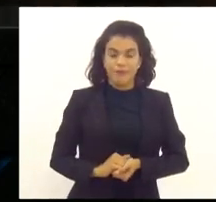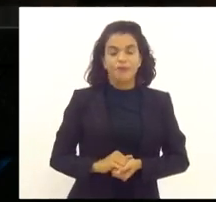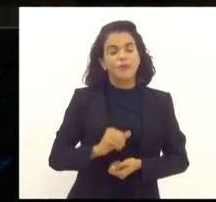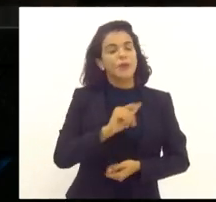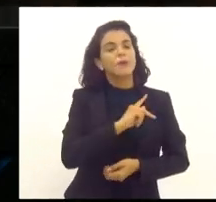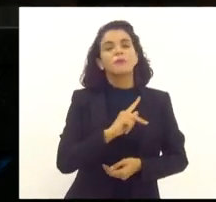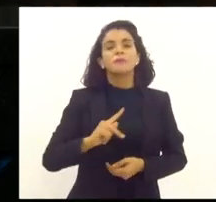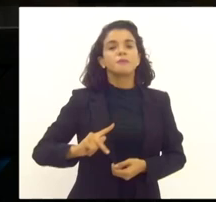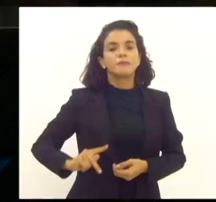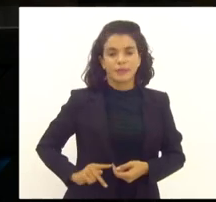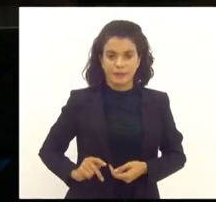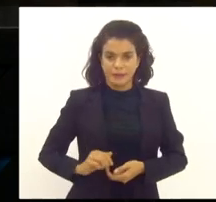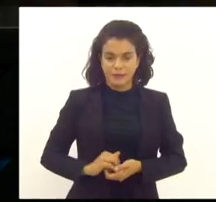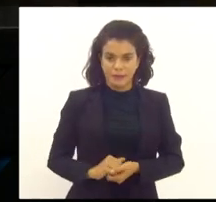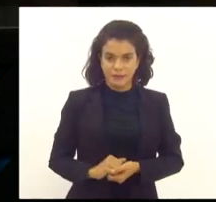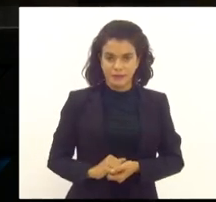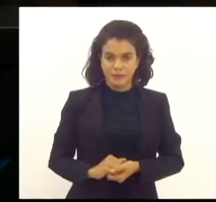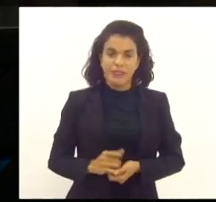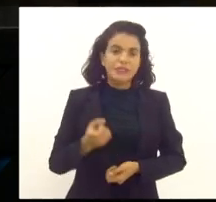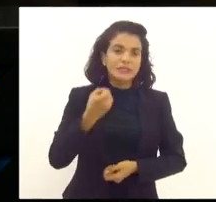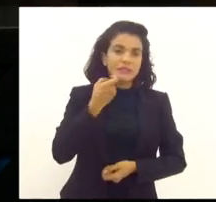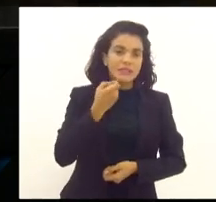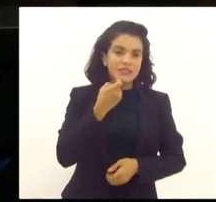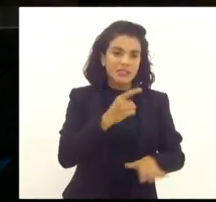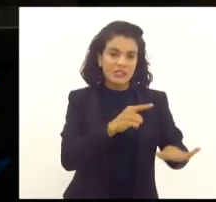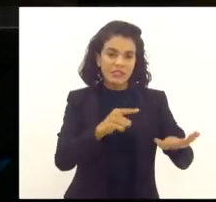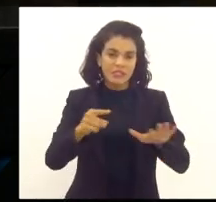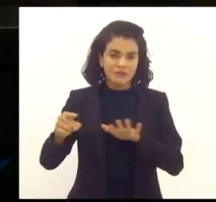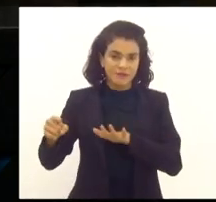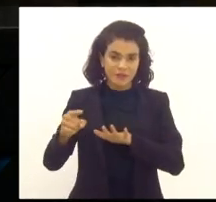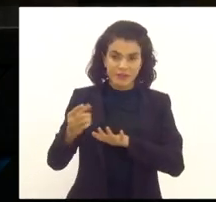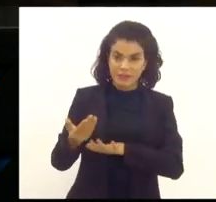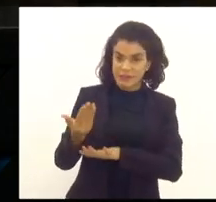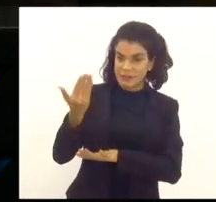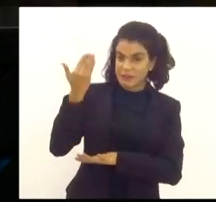senhor presidente na sexta-feira passada